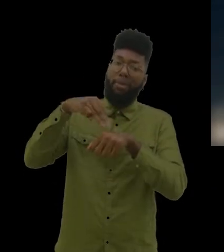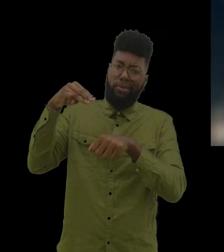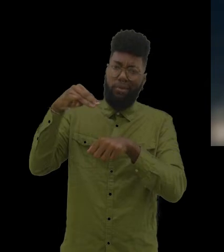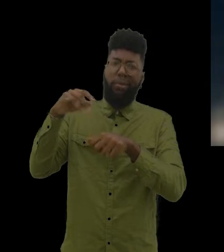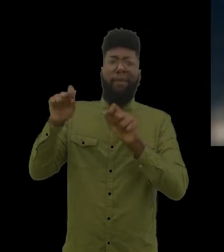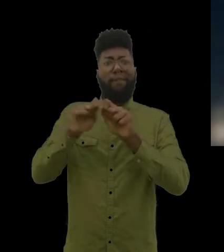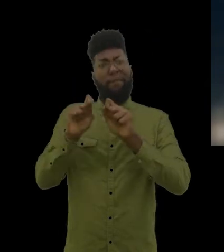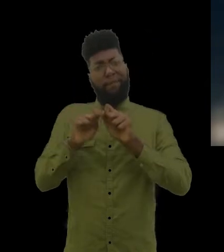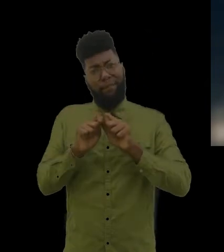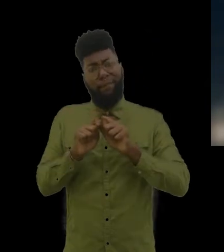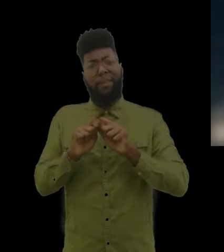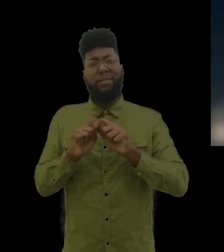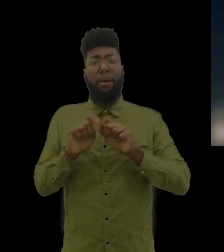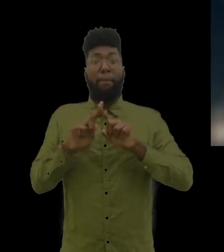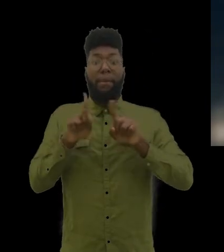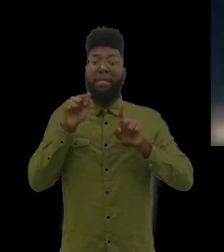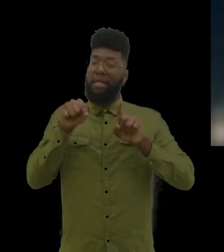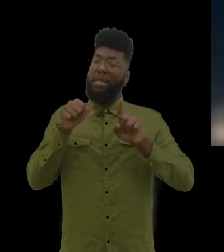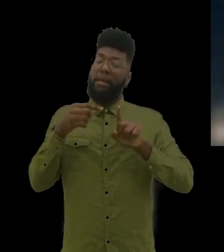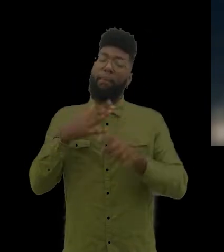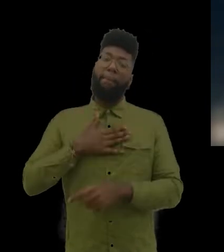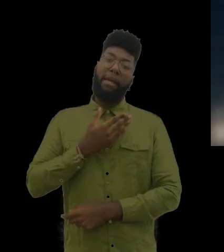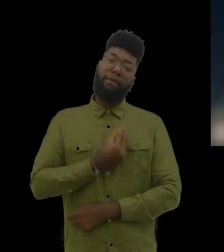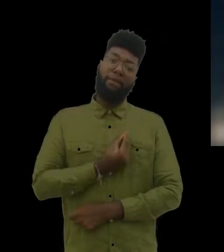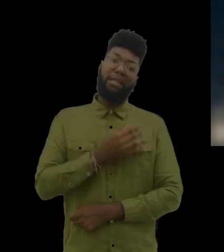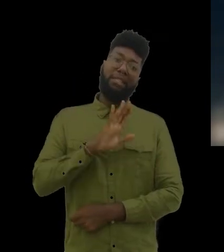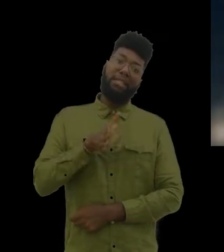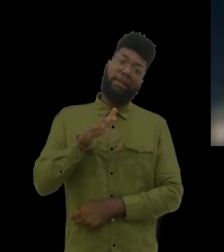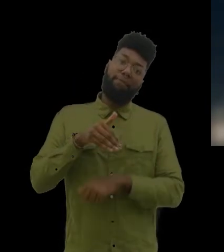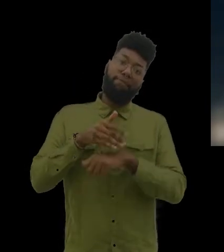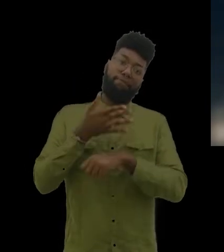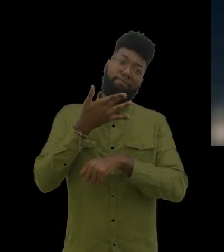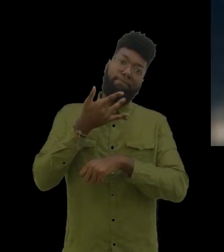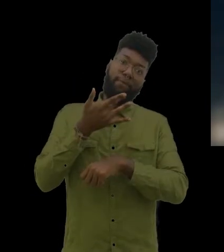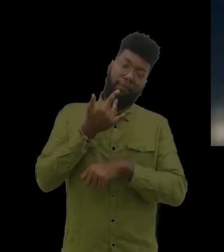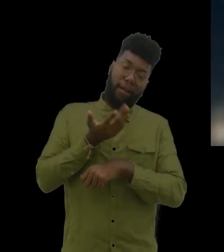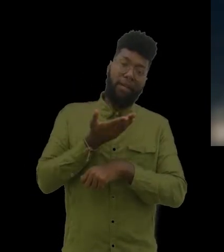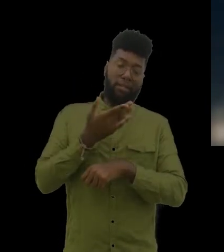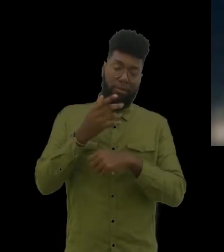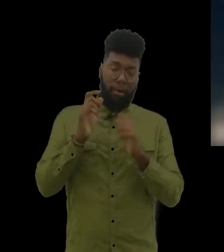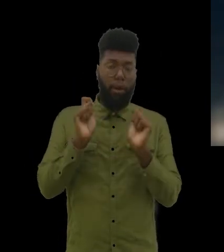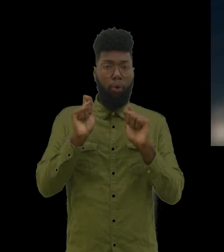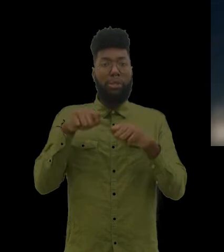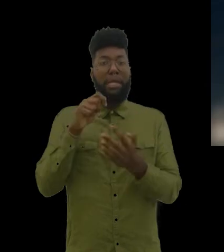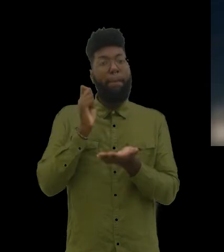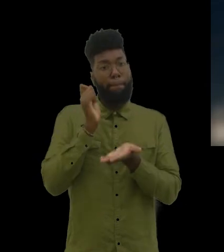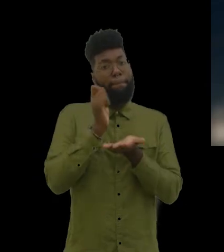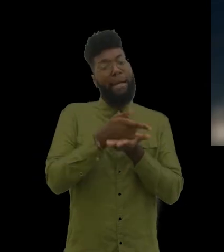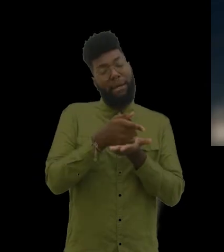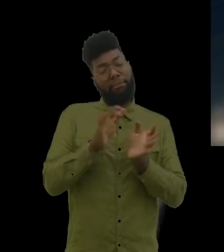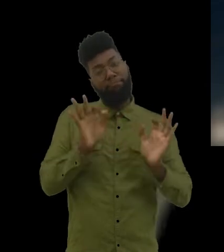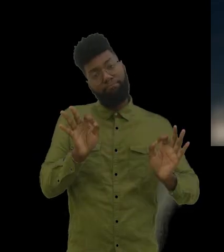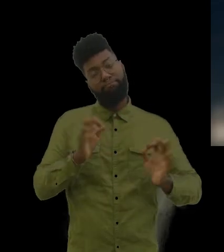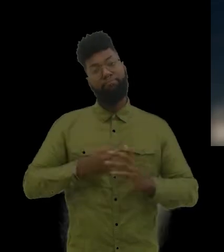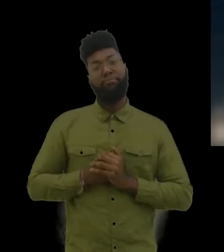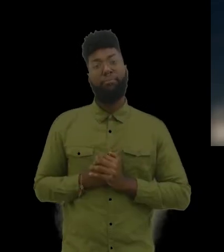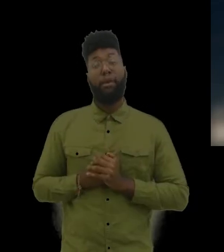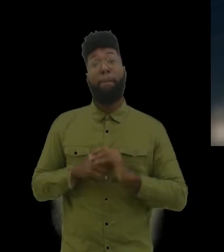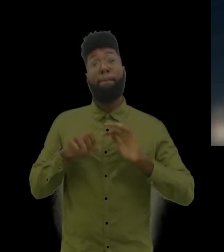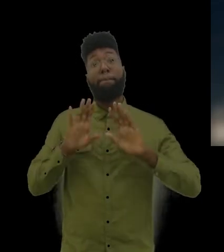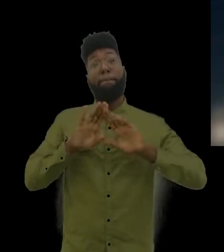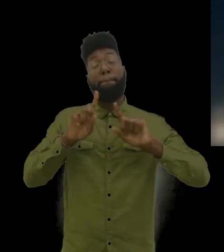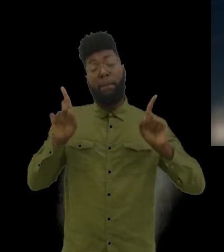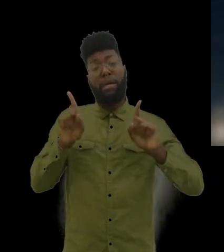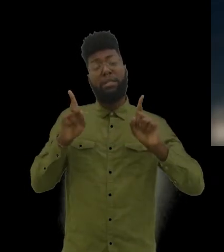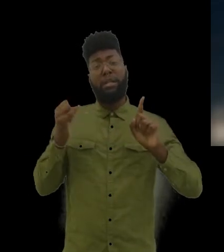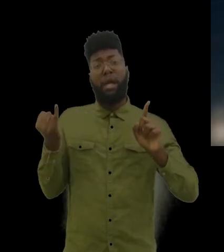mais fácil nesse período aí, né? Sim. Mas, assim, eu acho que é importante destacar, depois de tudo que tu falou,